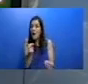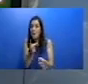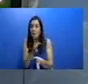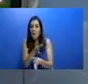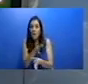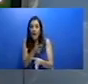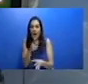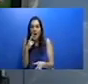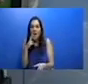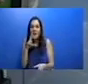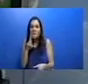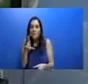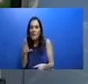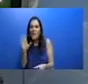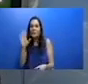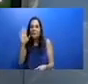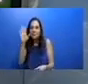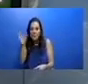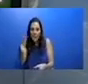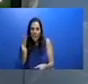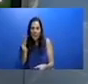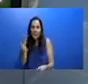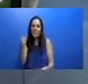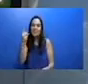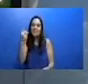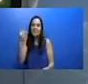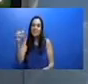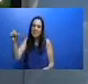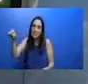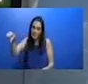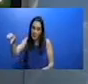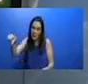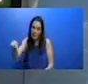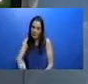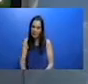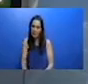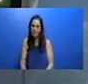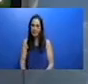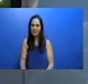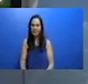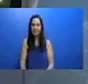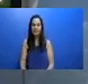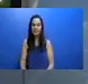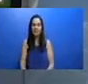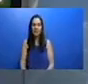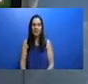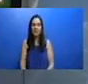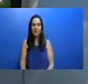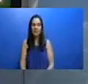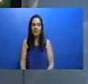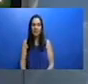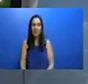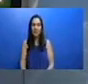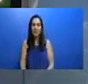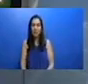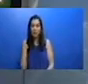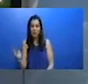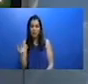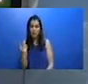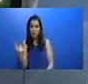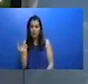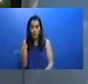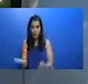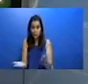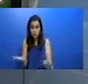Nós distribuímos os R$ 38,00, um aqui e um aqui. Então, os dois, ó, 2 quilos, né?